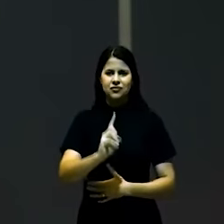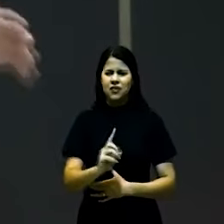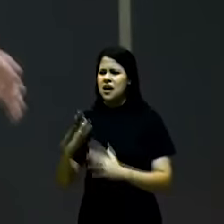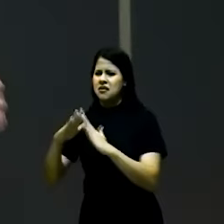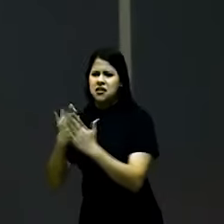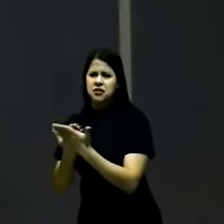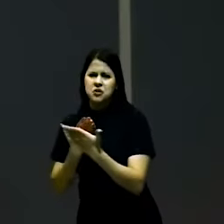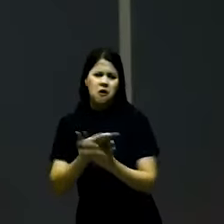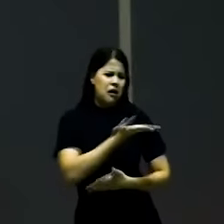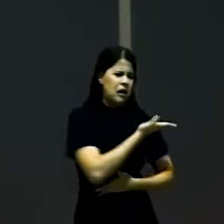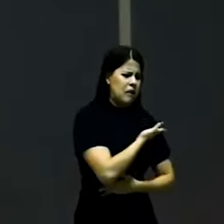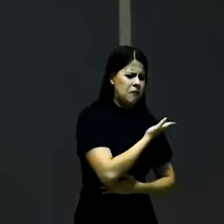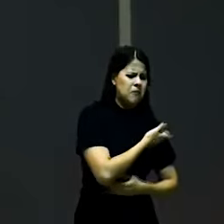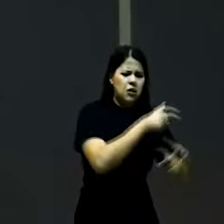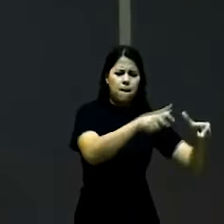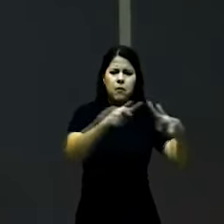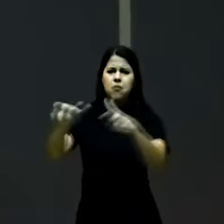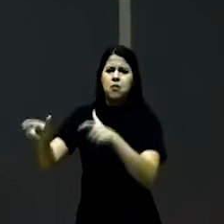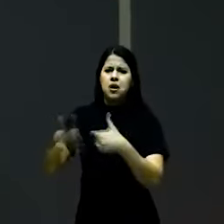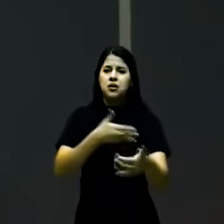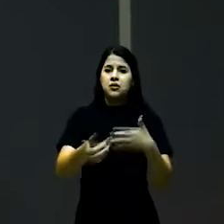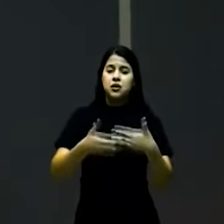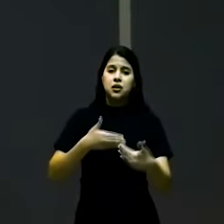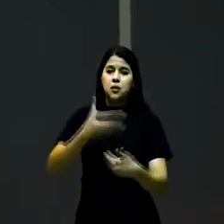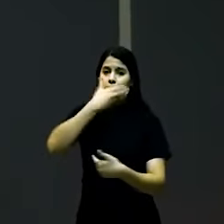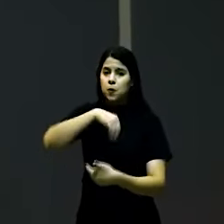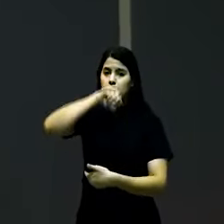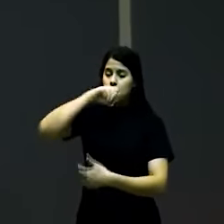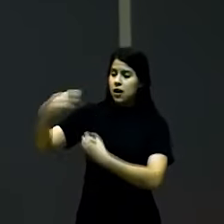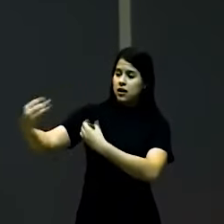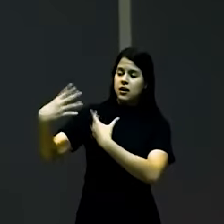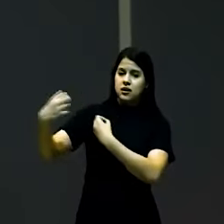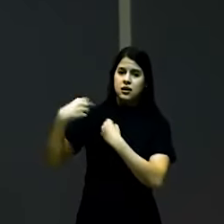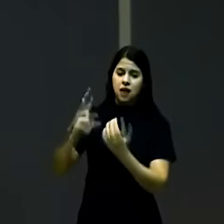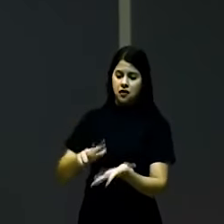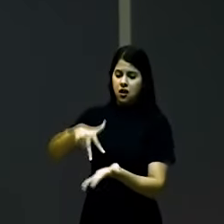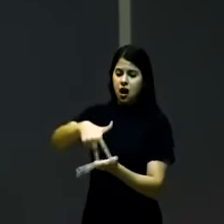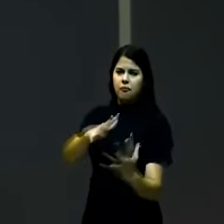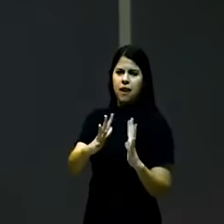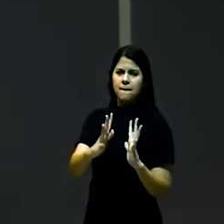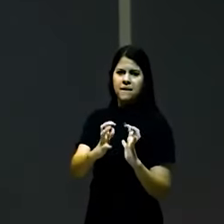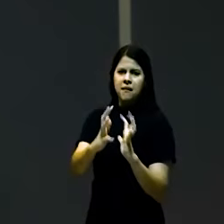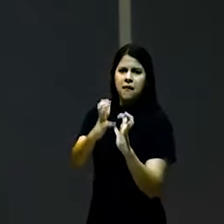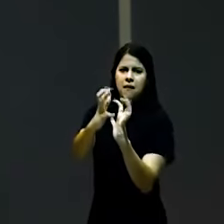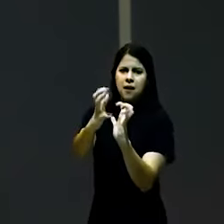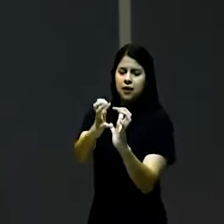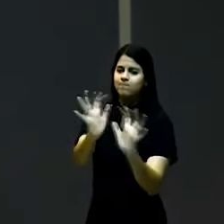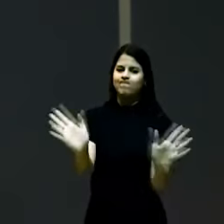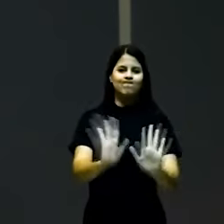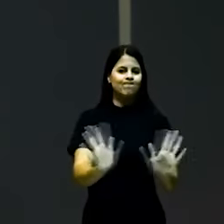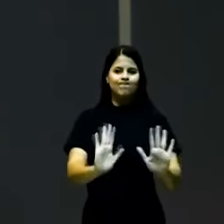nem com seus amigos. E meu pai não só falava isso, mas meu pai vivia